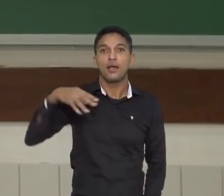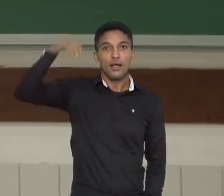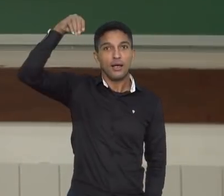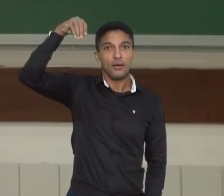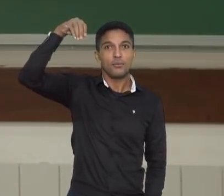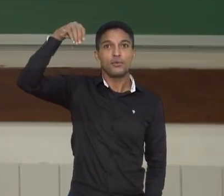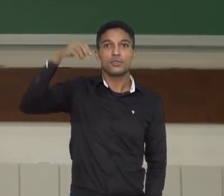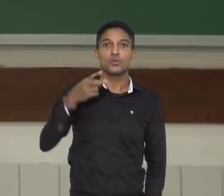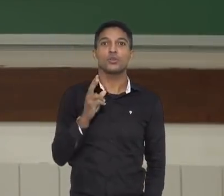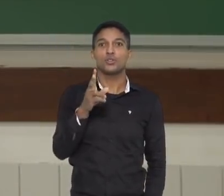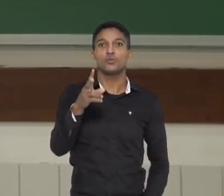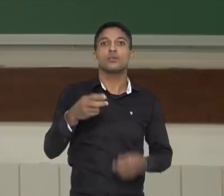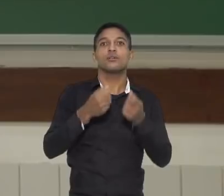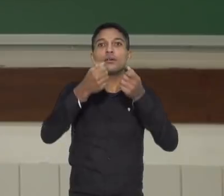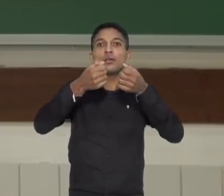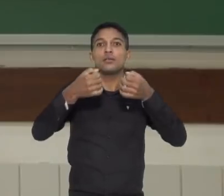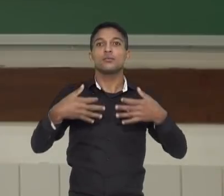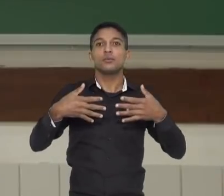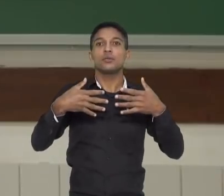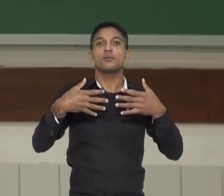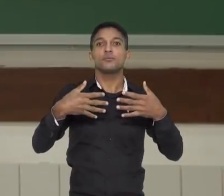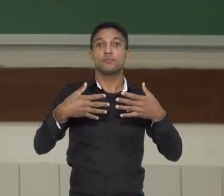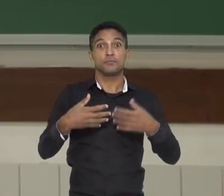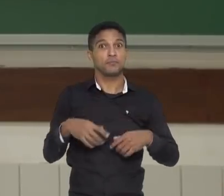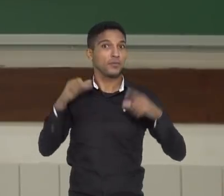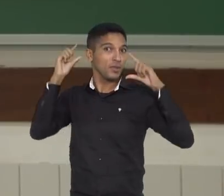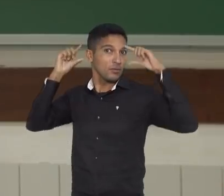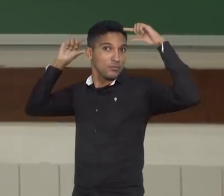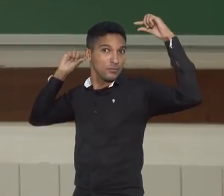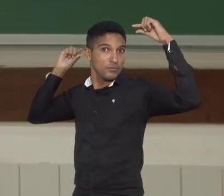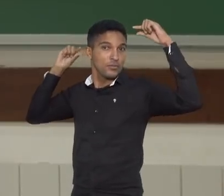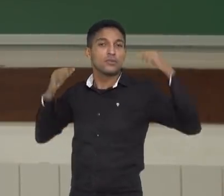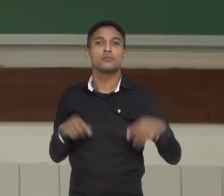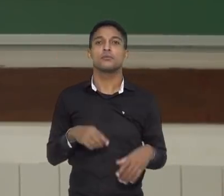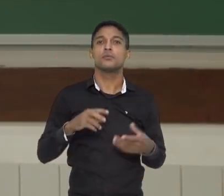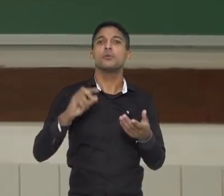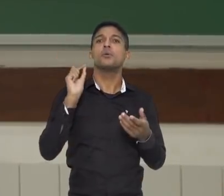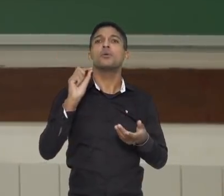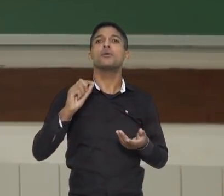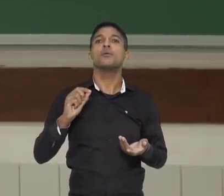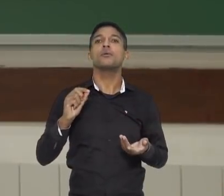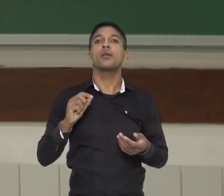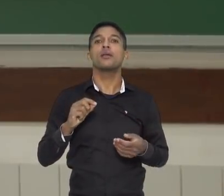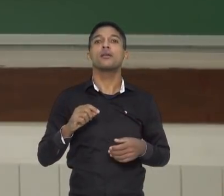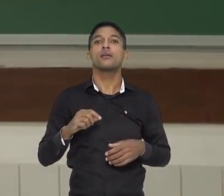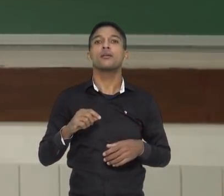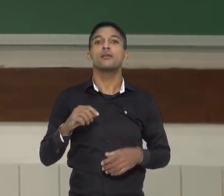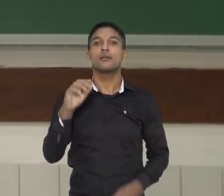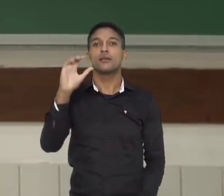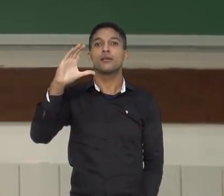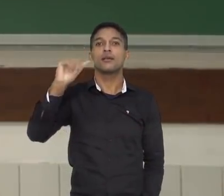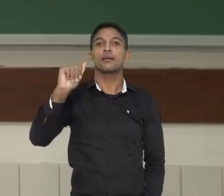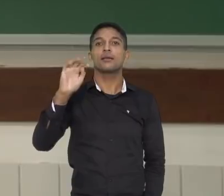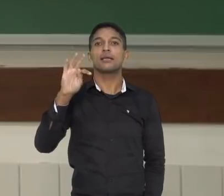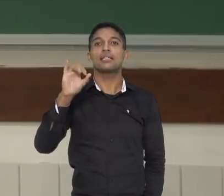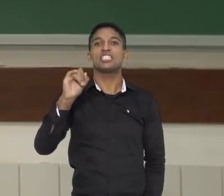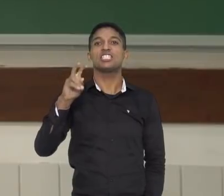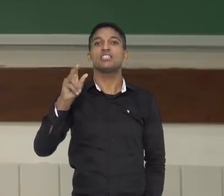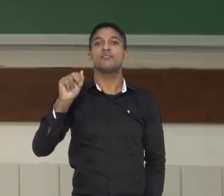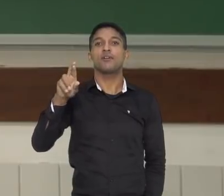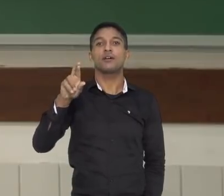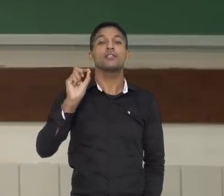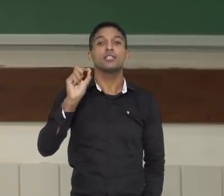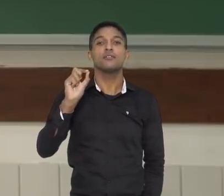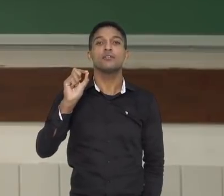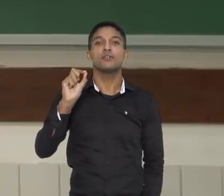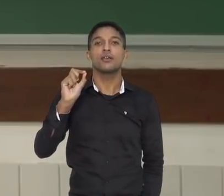continua explicando para o príncipezinho o que é o ato de cativar. Fazer um